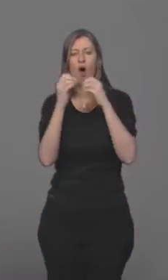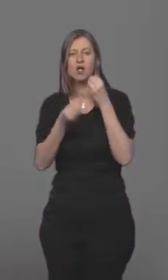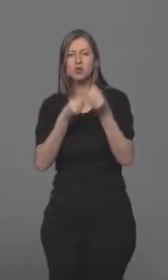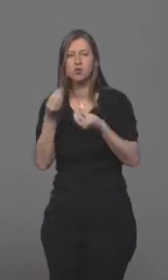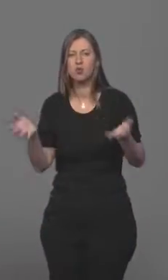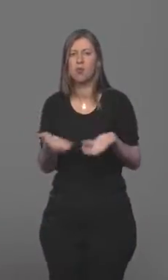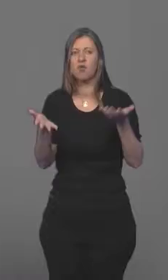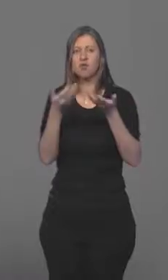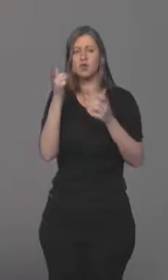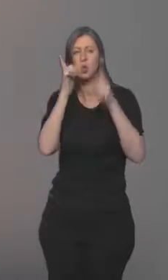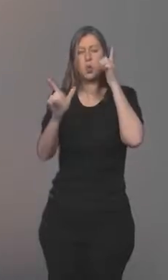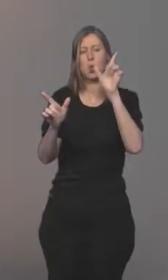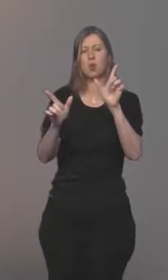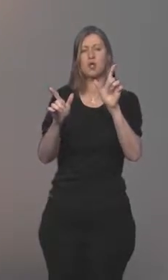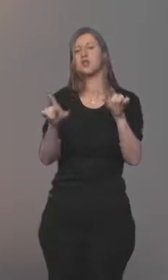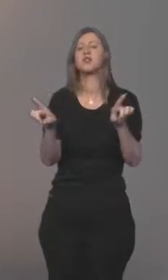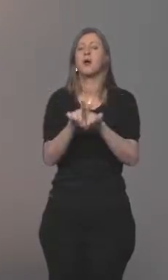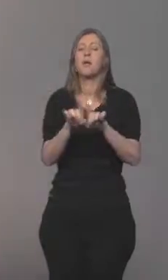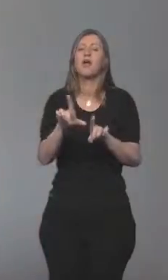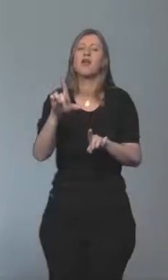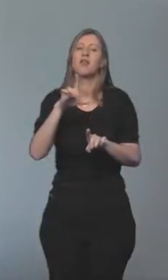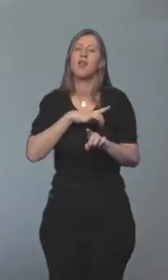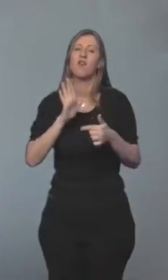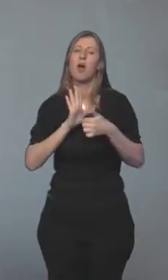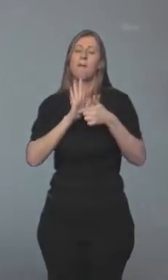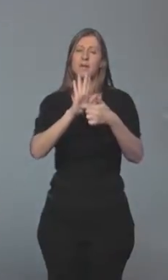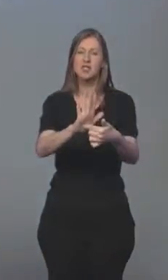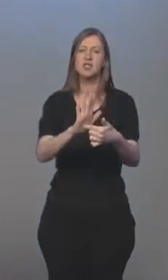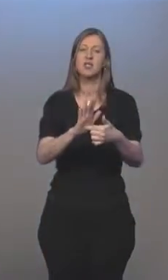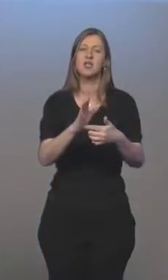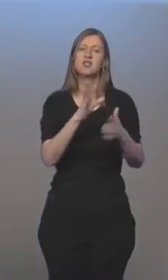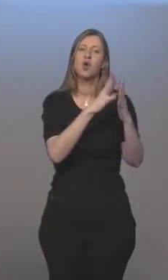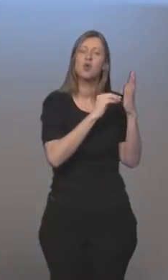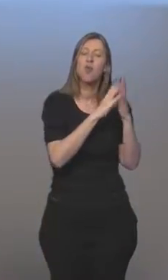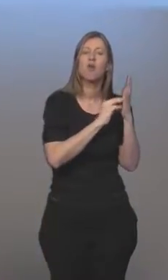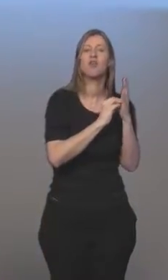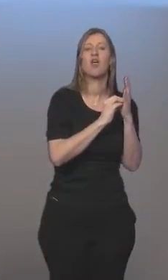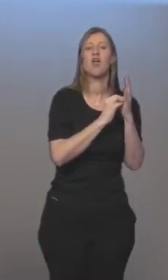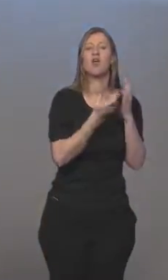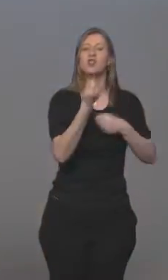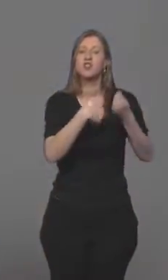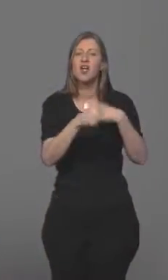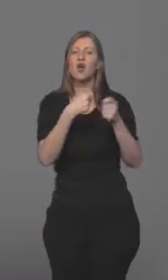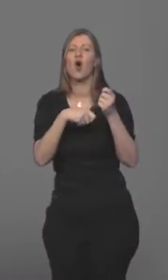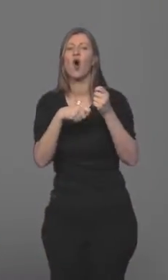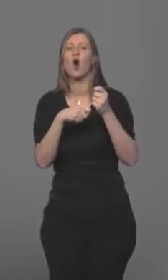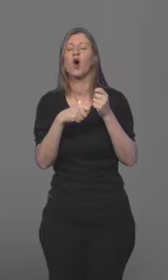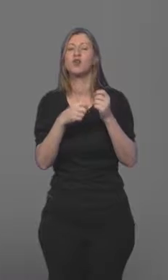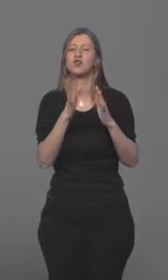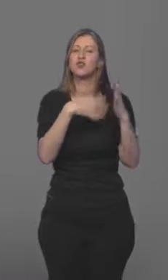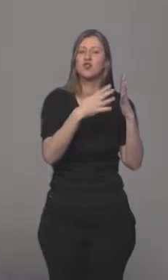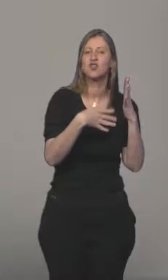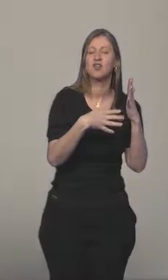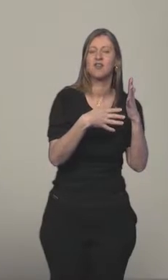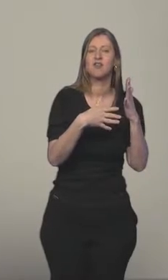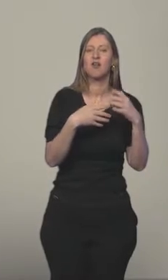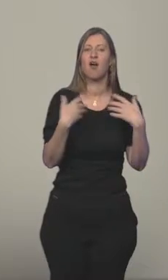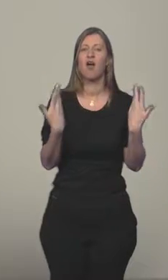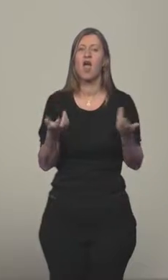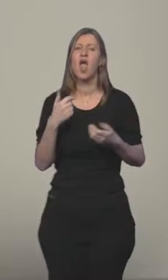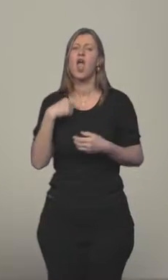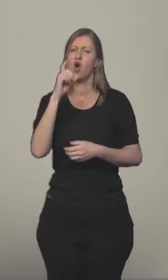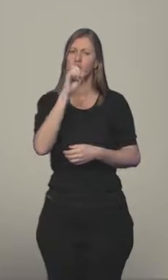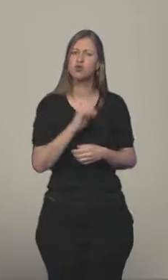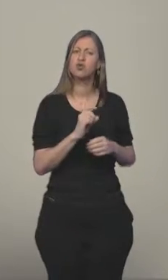falou sobre motivação e conquistas e teve também uma apresentação do modelo de negócio da empresa Killing. Eu sou